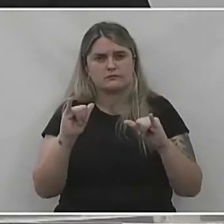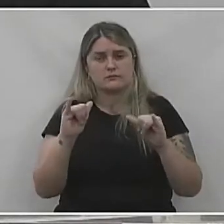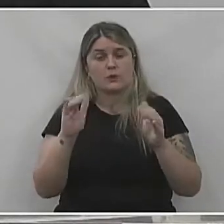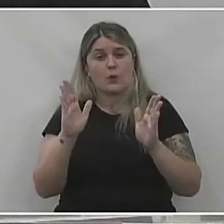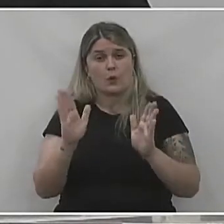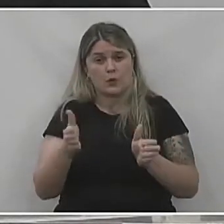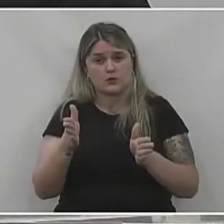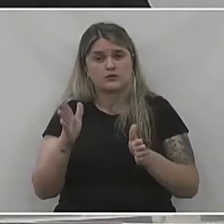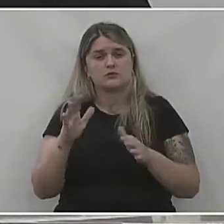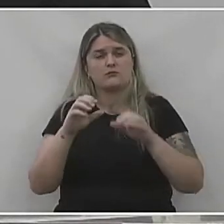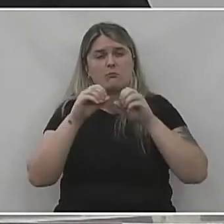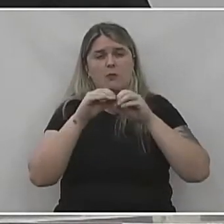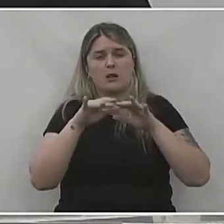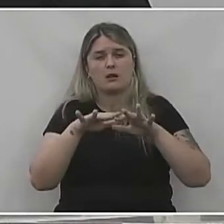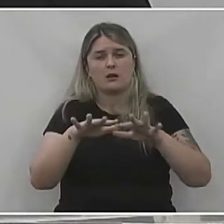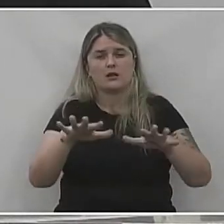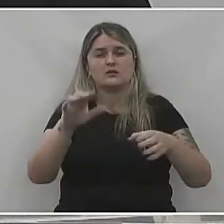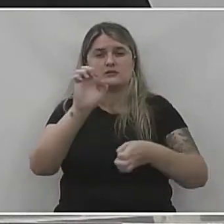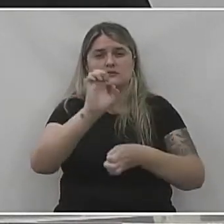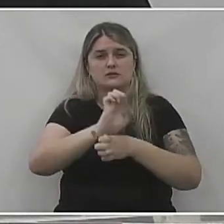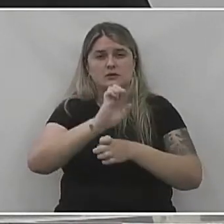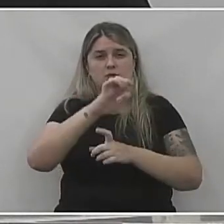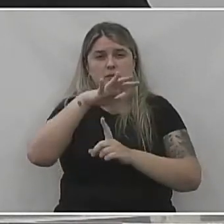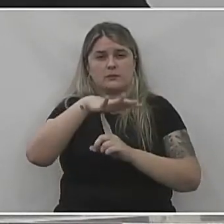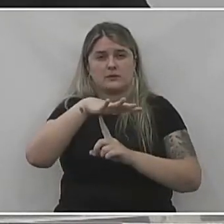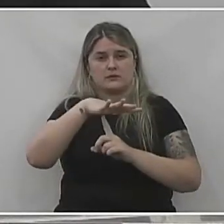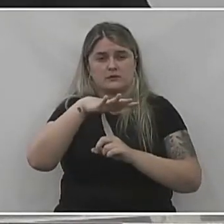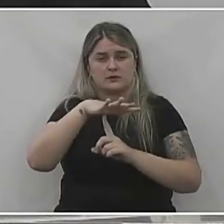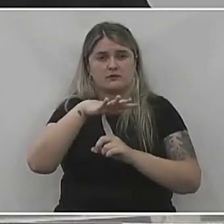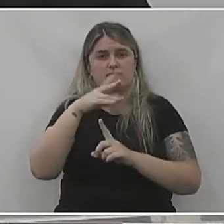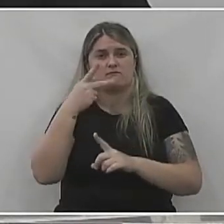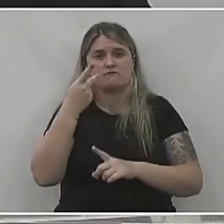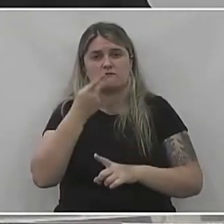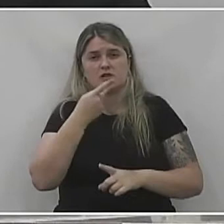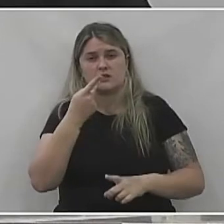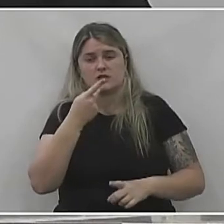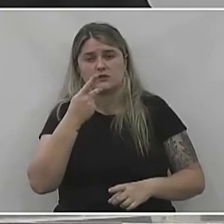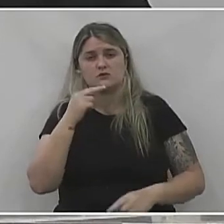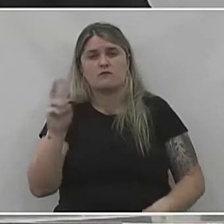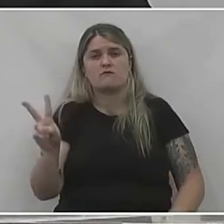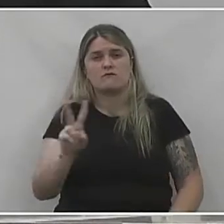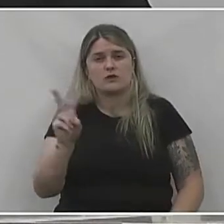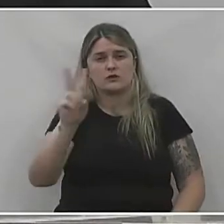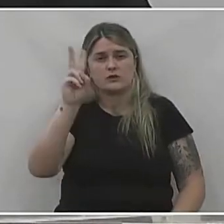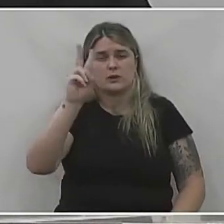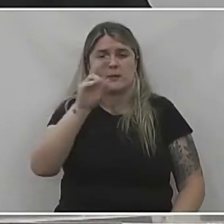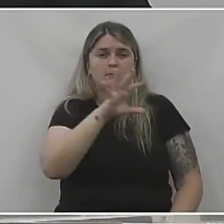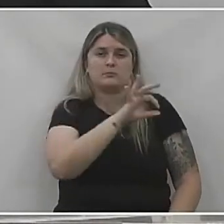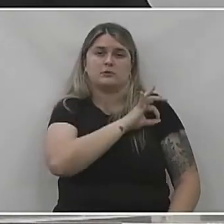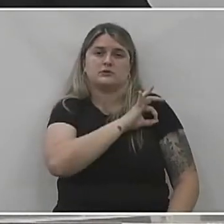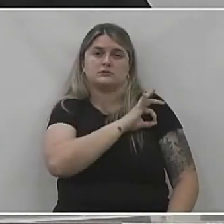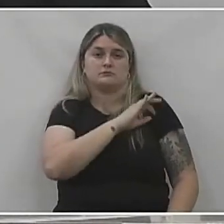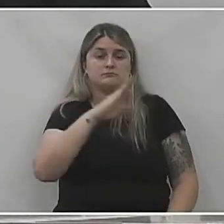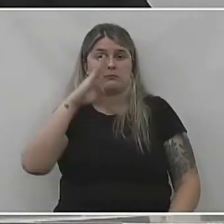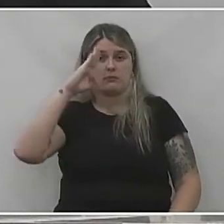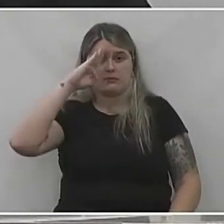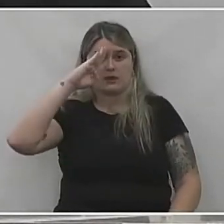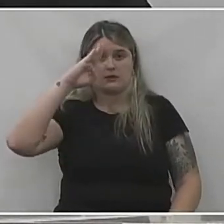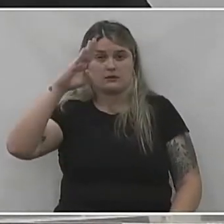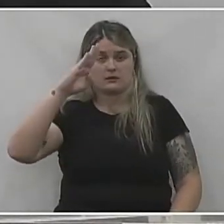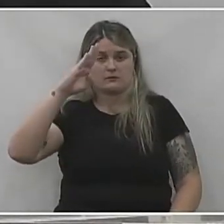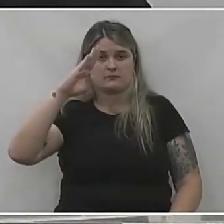hoje percorreu Todo o estado do Paraná a respeito da valorização da Polícia Militar